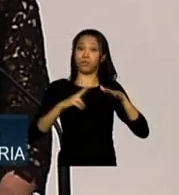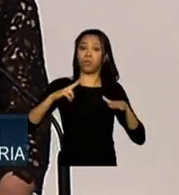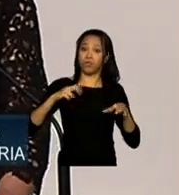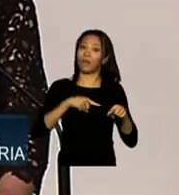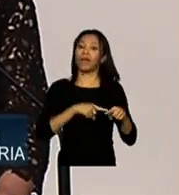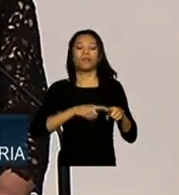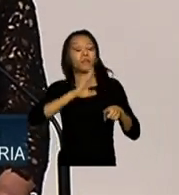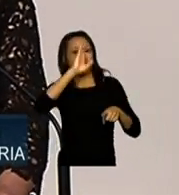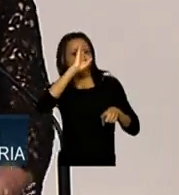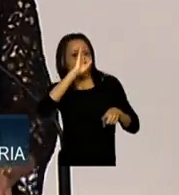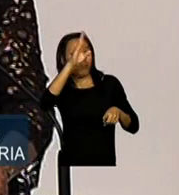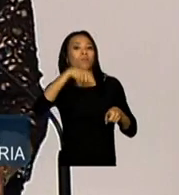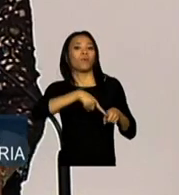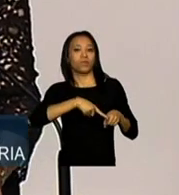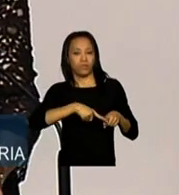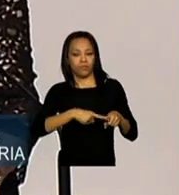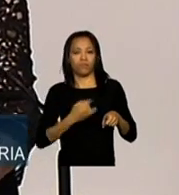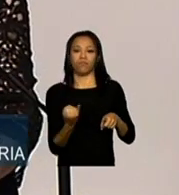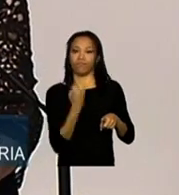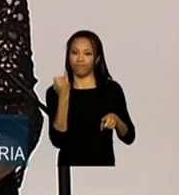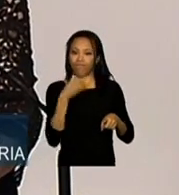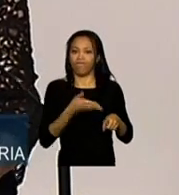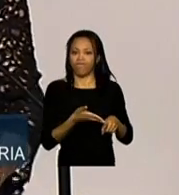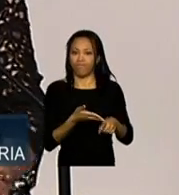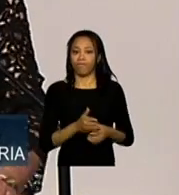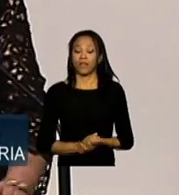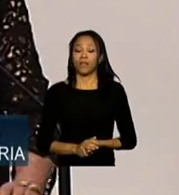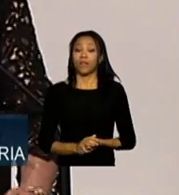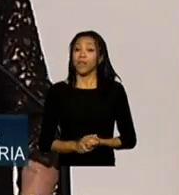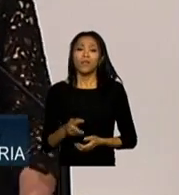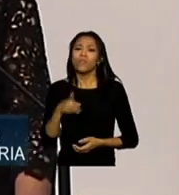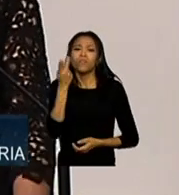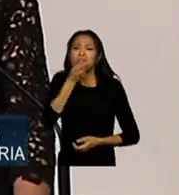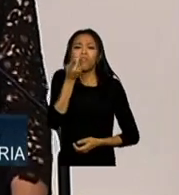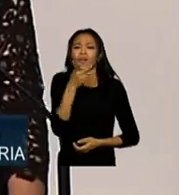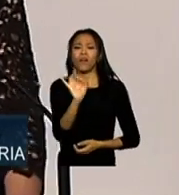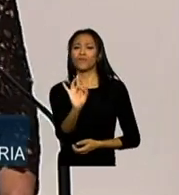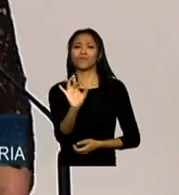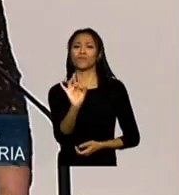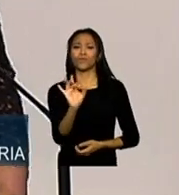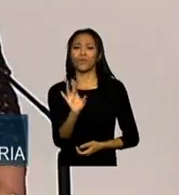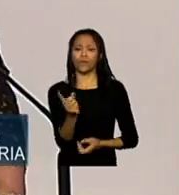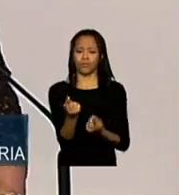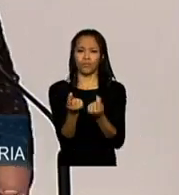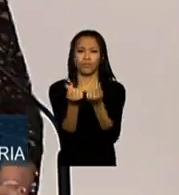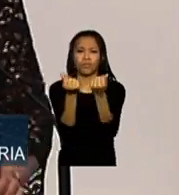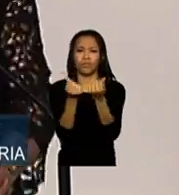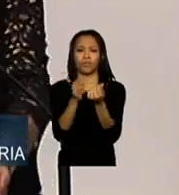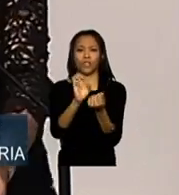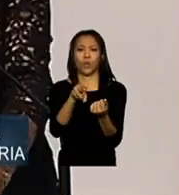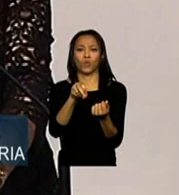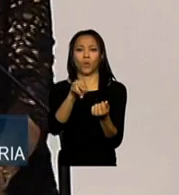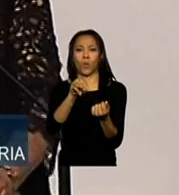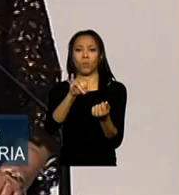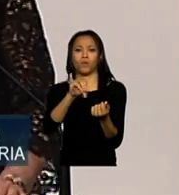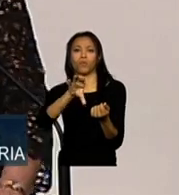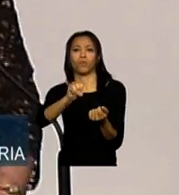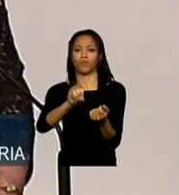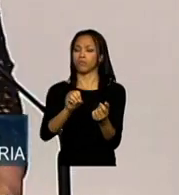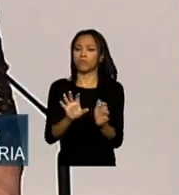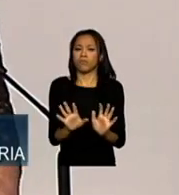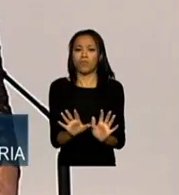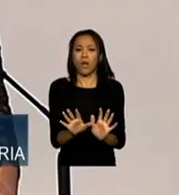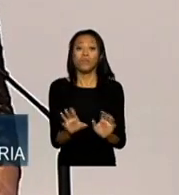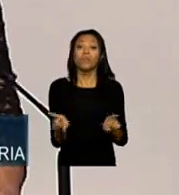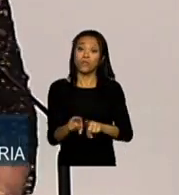é crucial e essencial. E eu não falo apenas de recursos econômicos, nem,